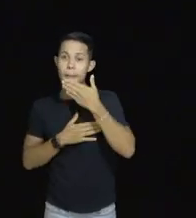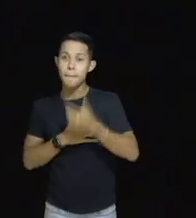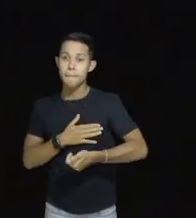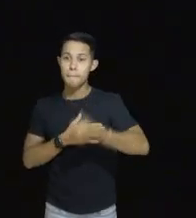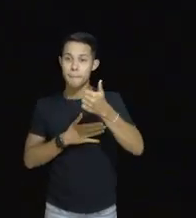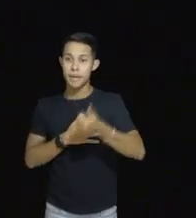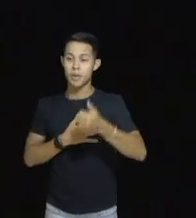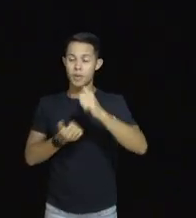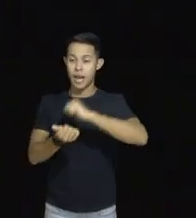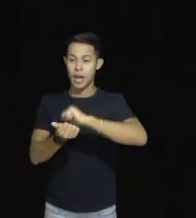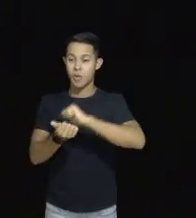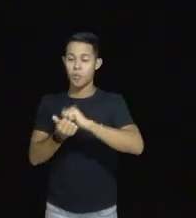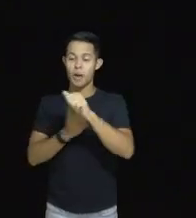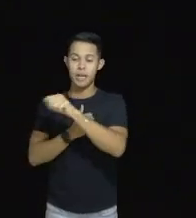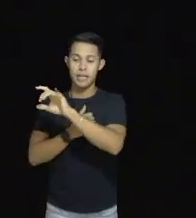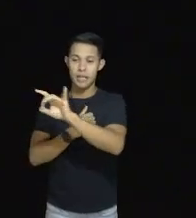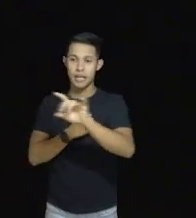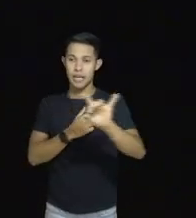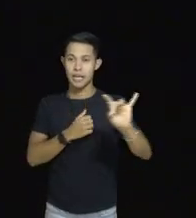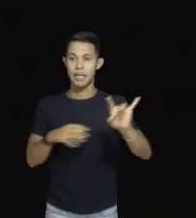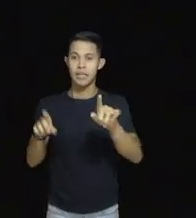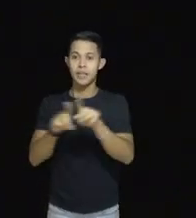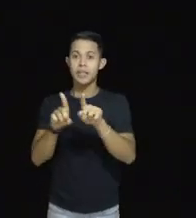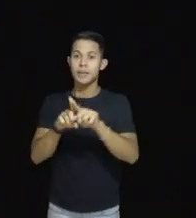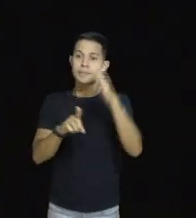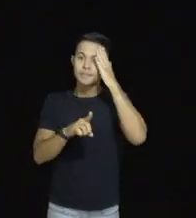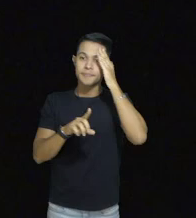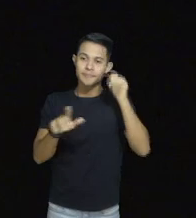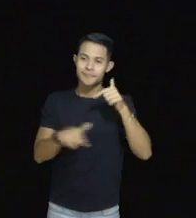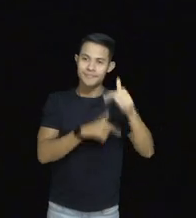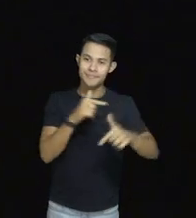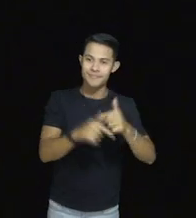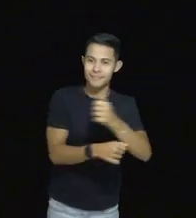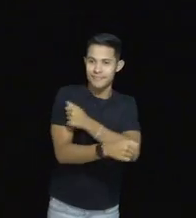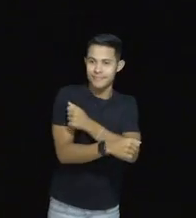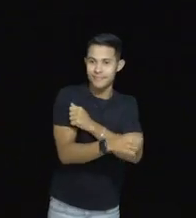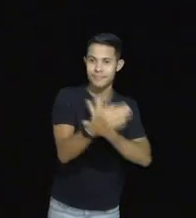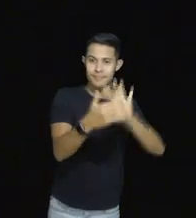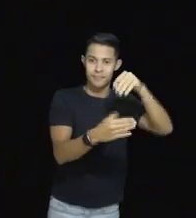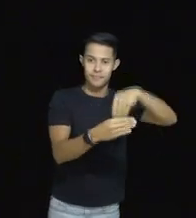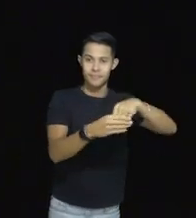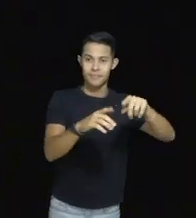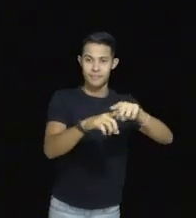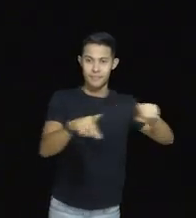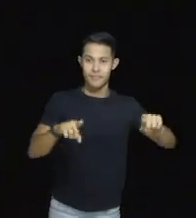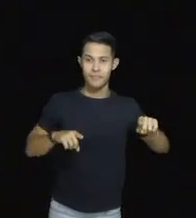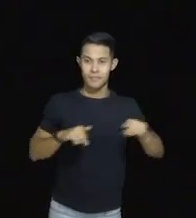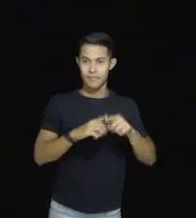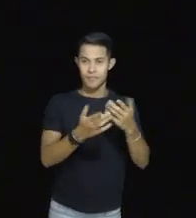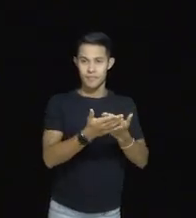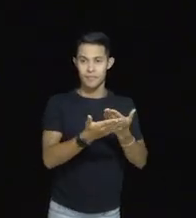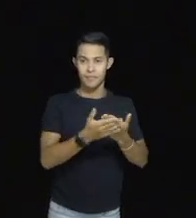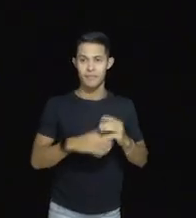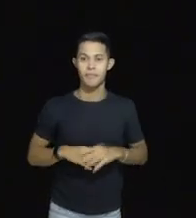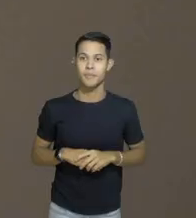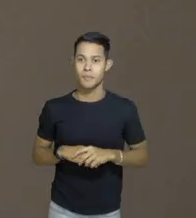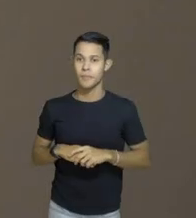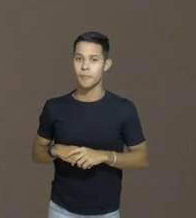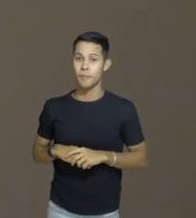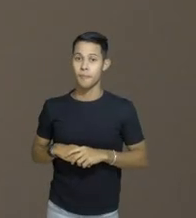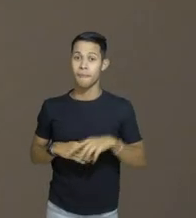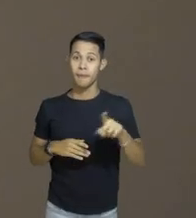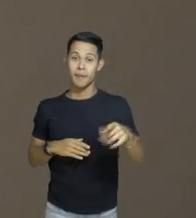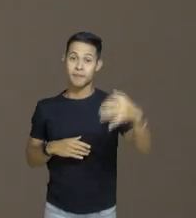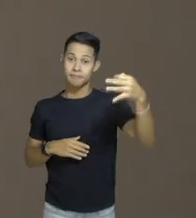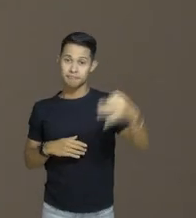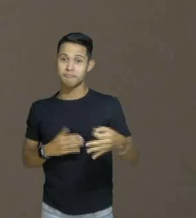a gente saber o que trabalhar com nossos alunos em sala de aula. Eu acho que você colocou muito bem, está cortando